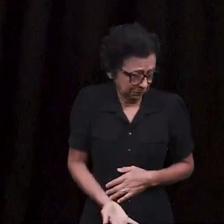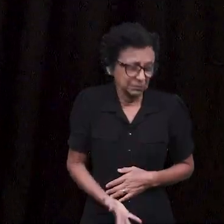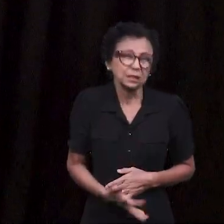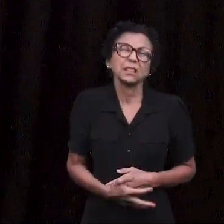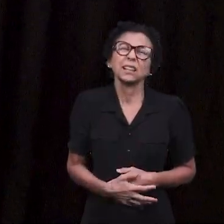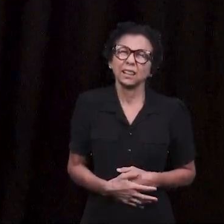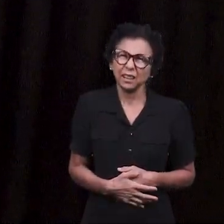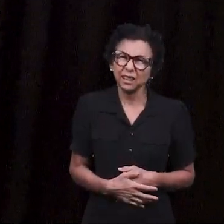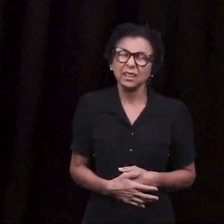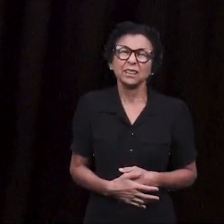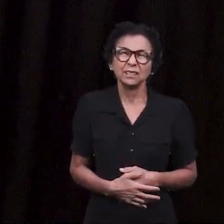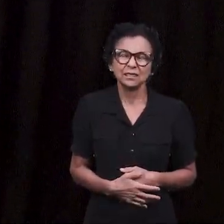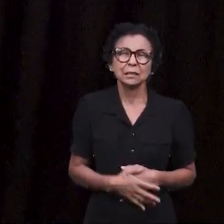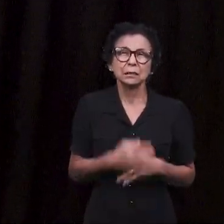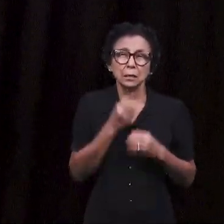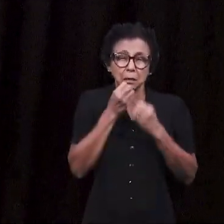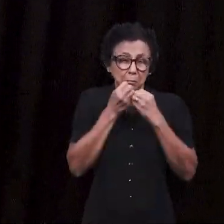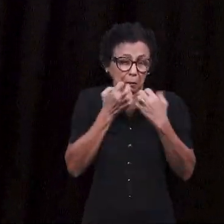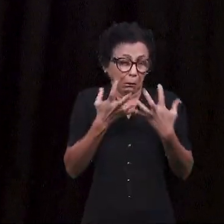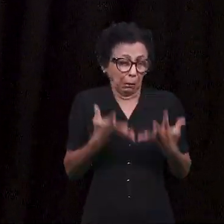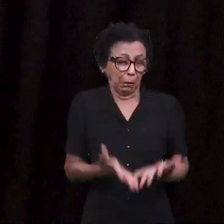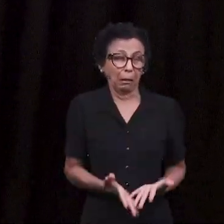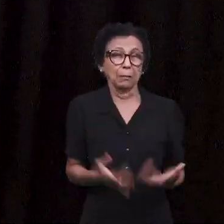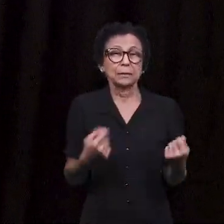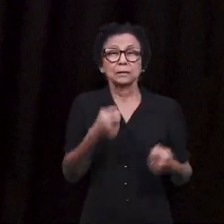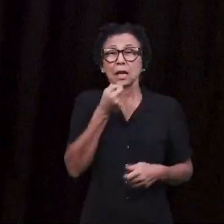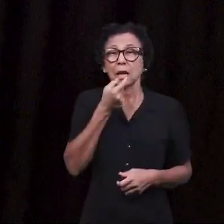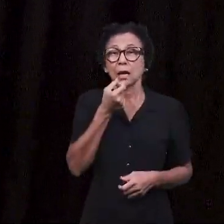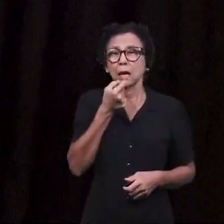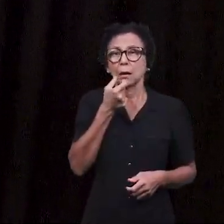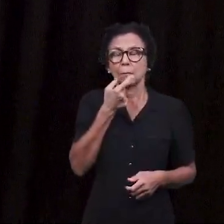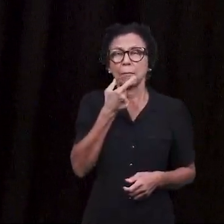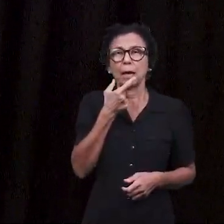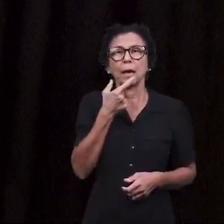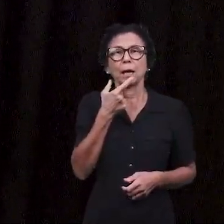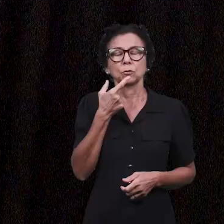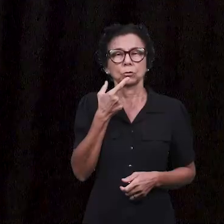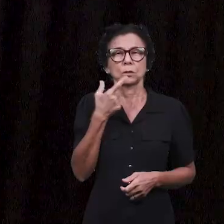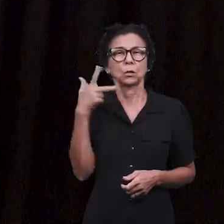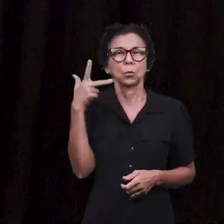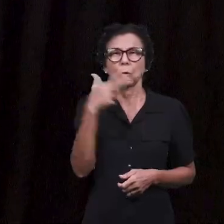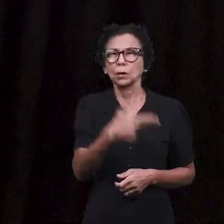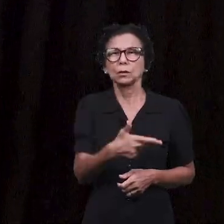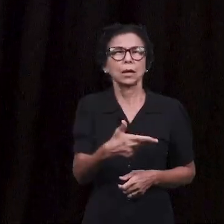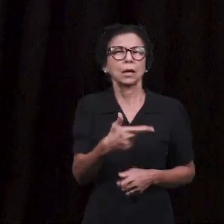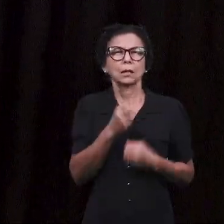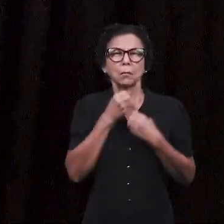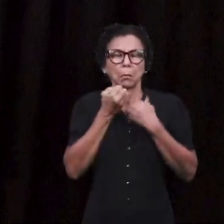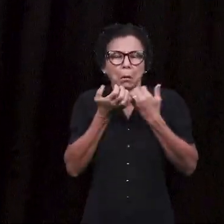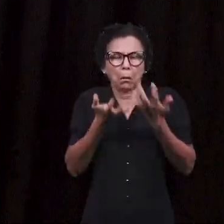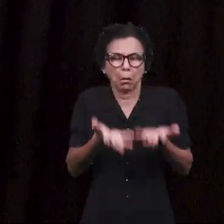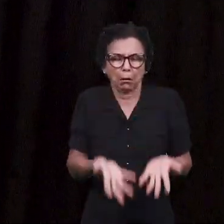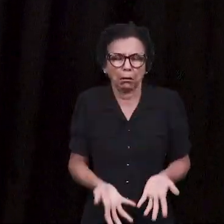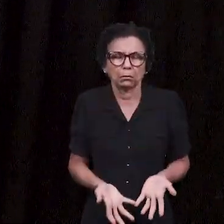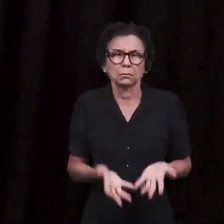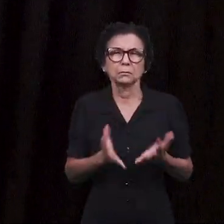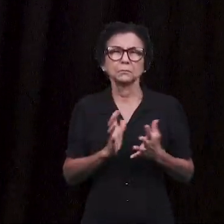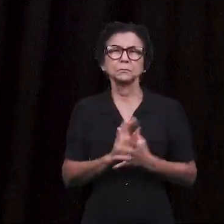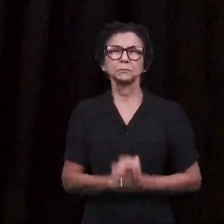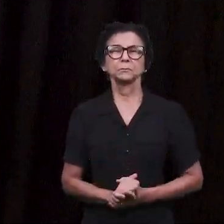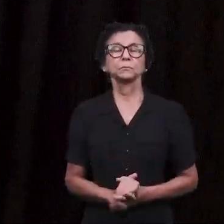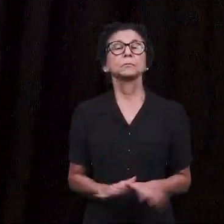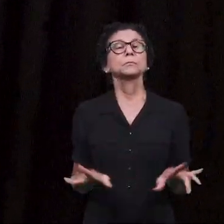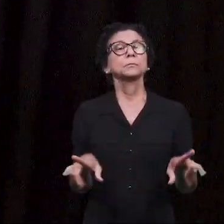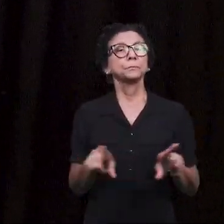vômitos. O paciente precisa tomar remédio para cortar o vômito, para interromper esse processo de vômito.